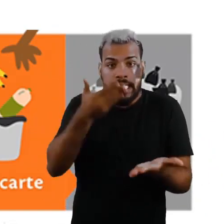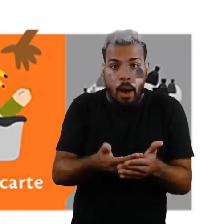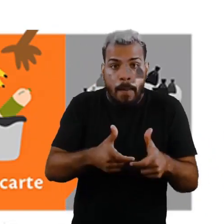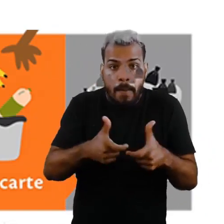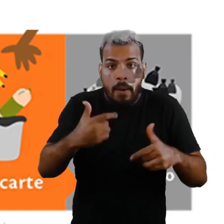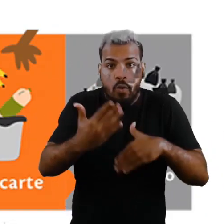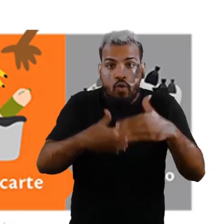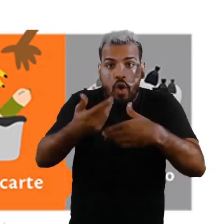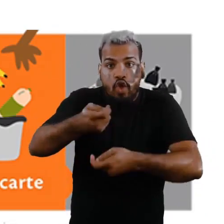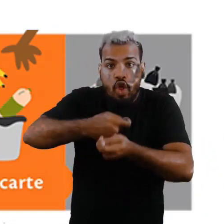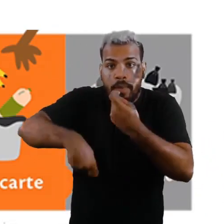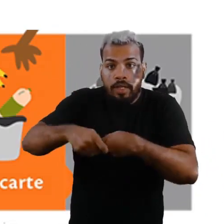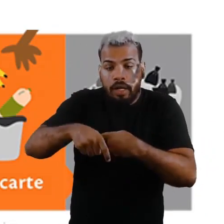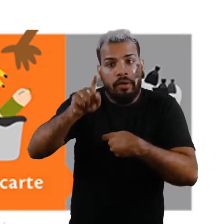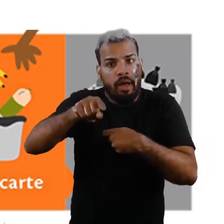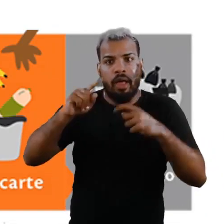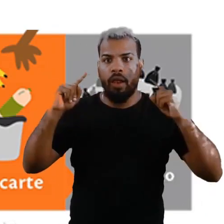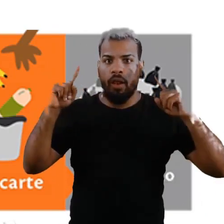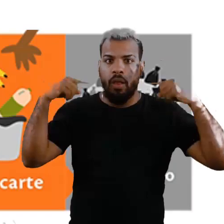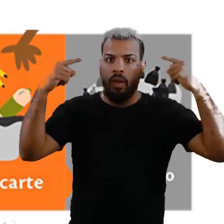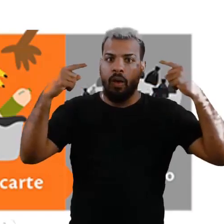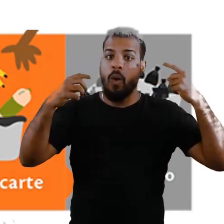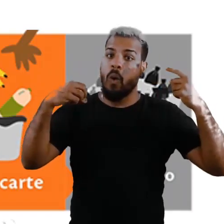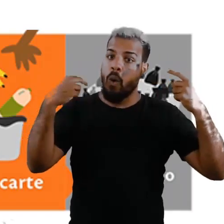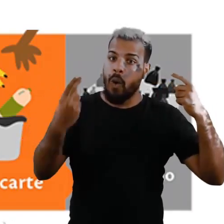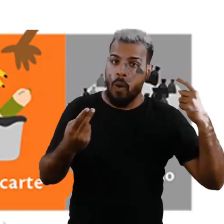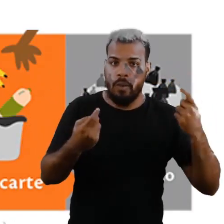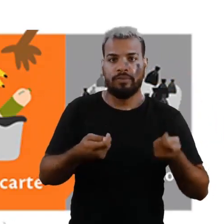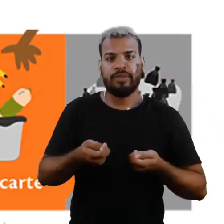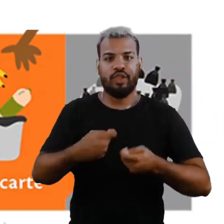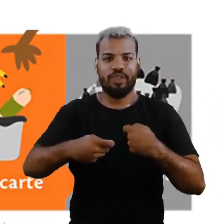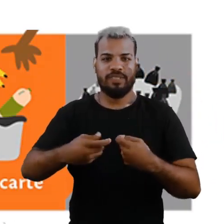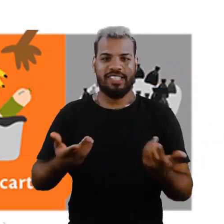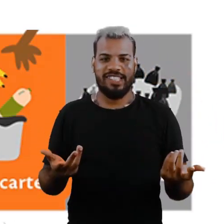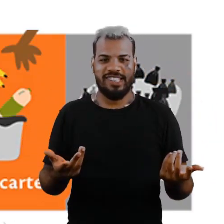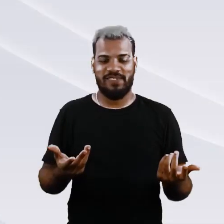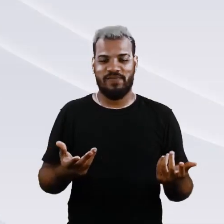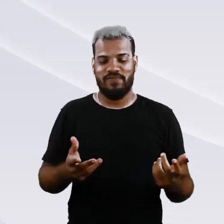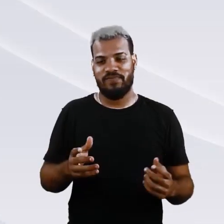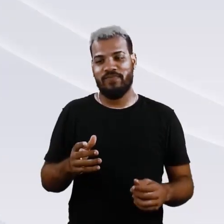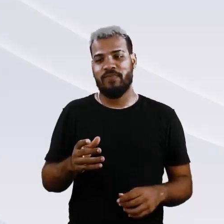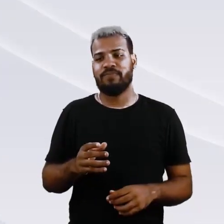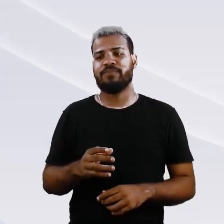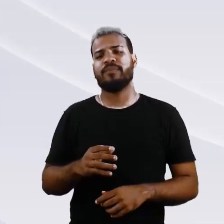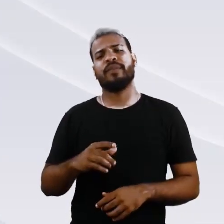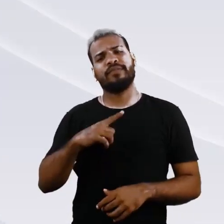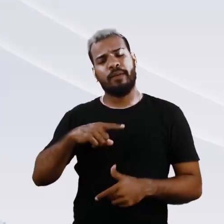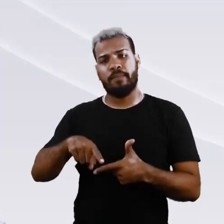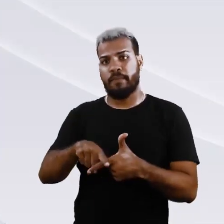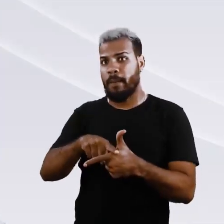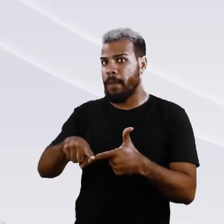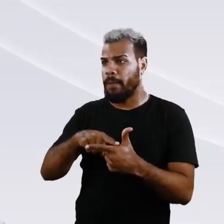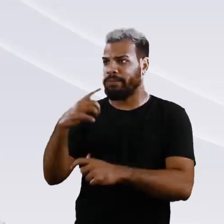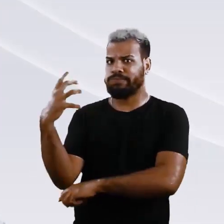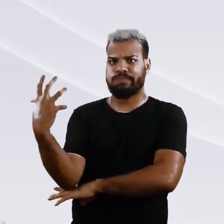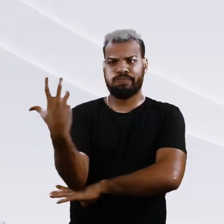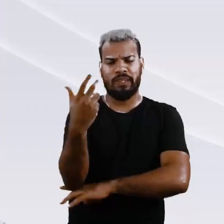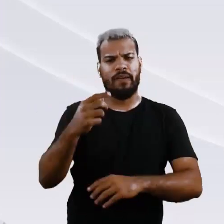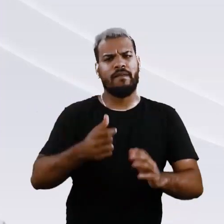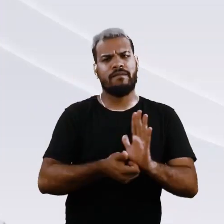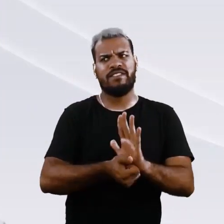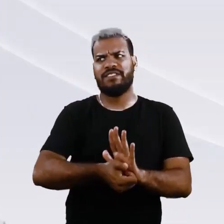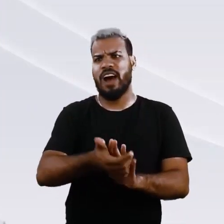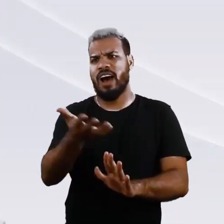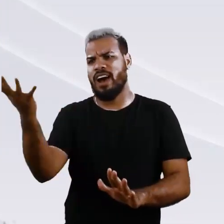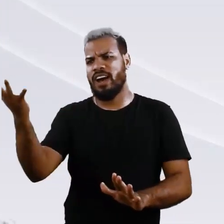continuar infinitamente no mundo finito é coisa de louco ou é de economista. Então, a gente tá vários problemas